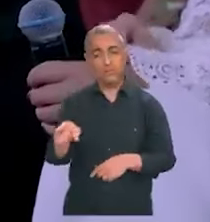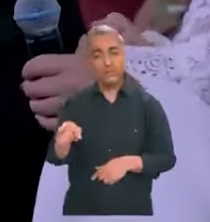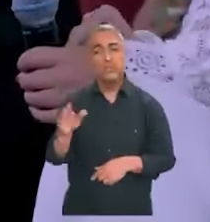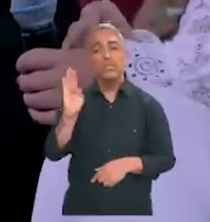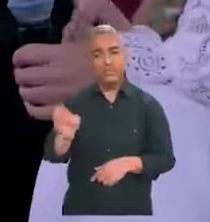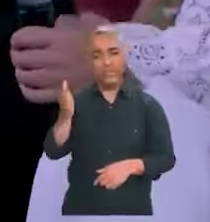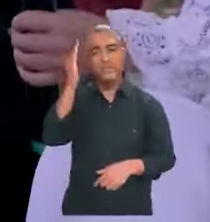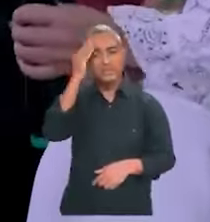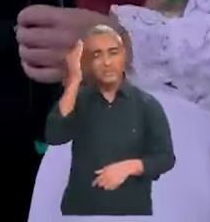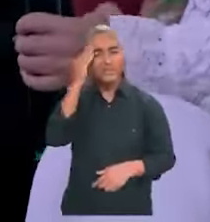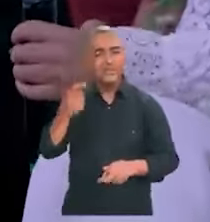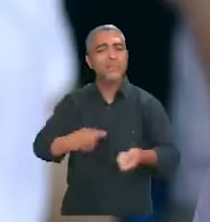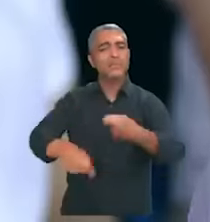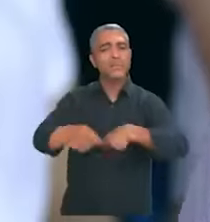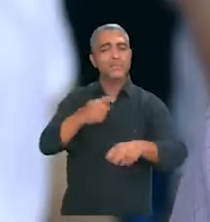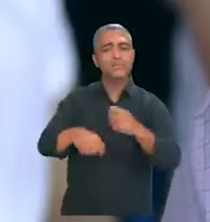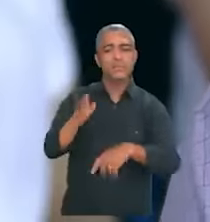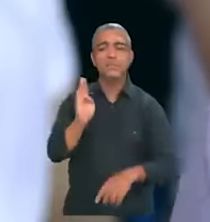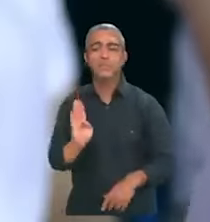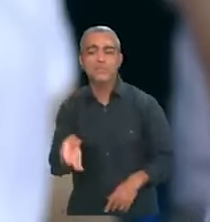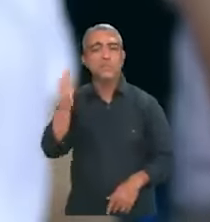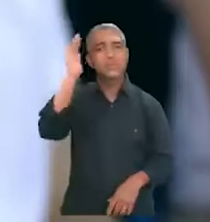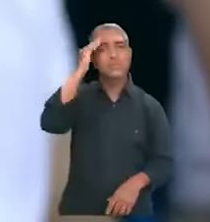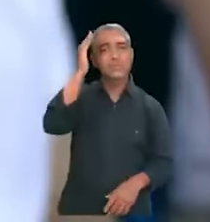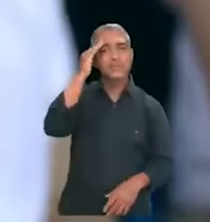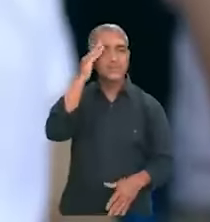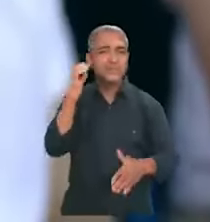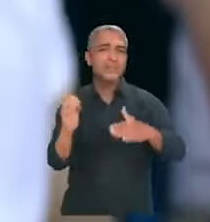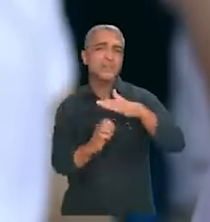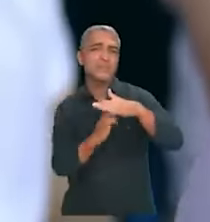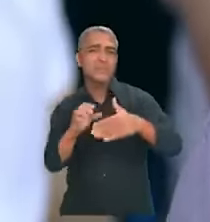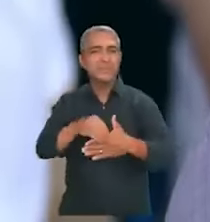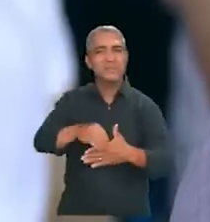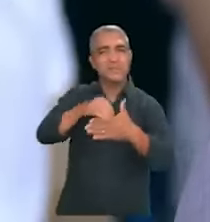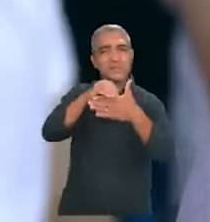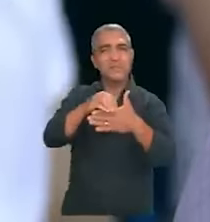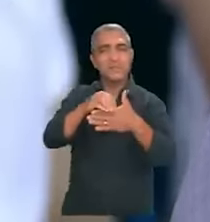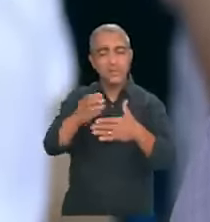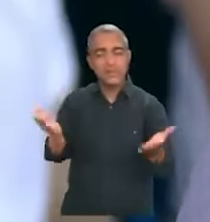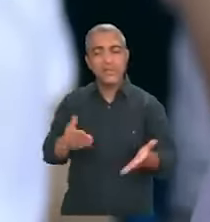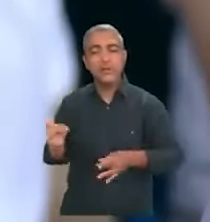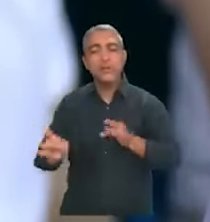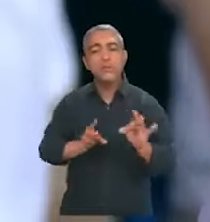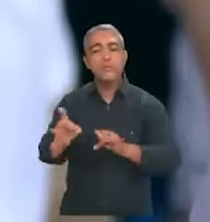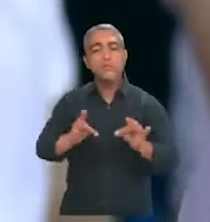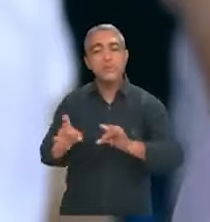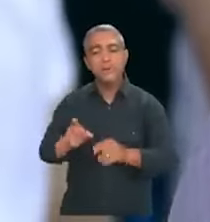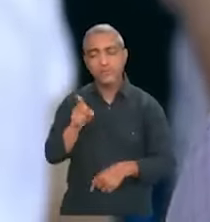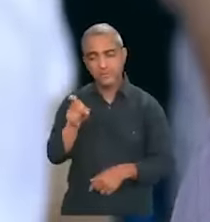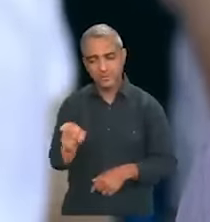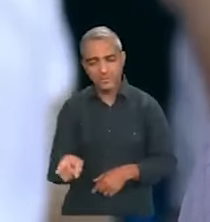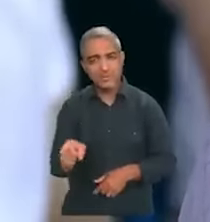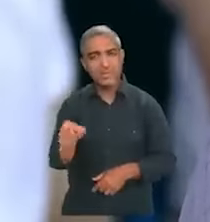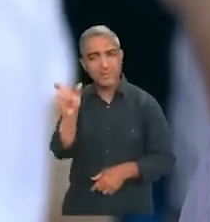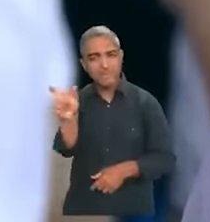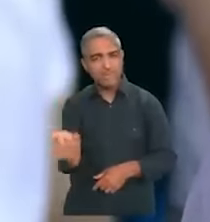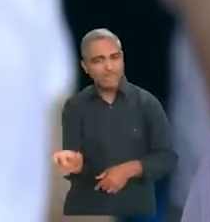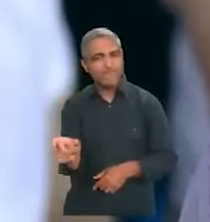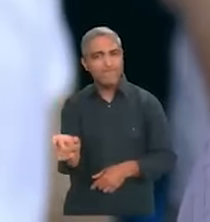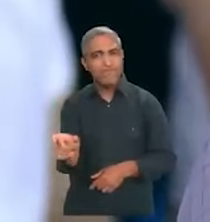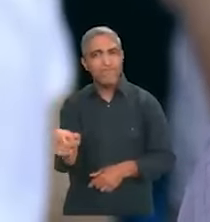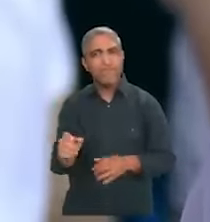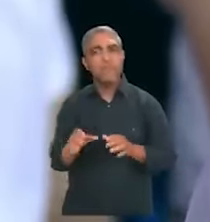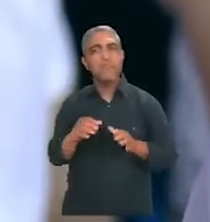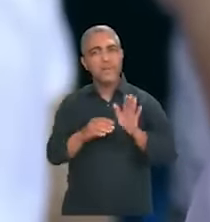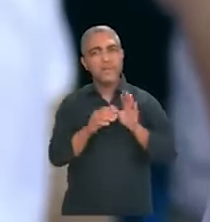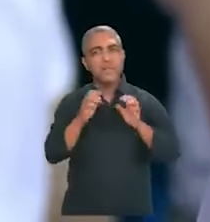desculpe, negócios, vamos preparar você para ser empresário num contexto transcultural. E olha o tamanho dessa força missionária